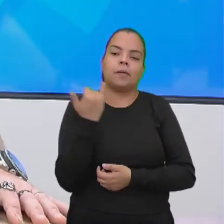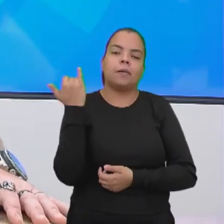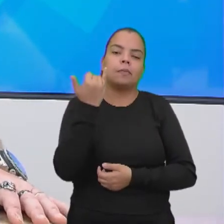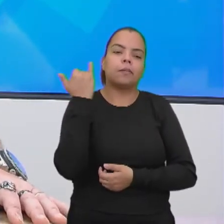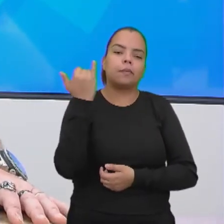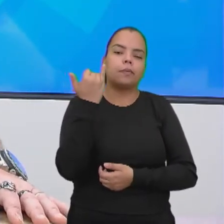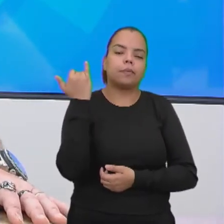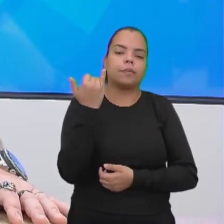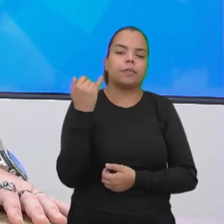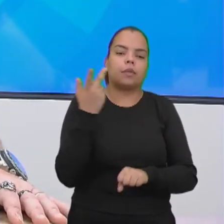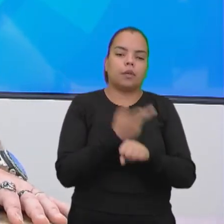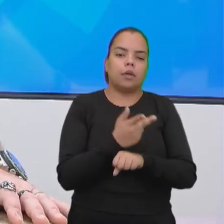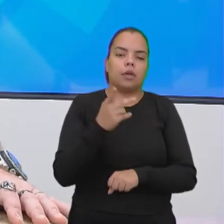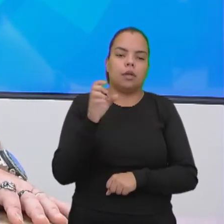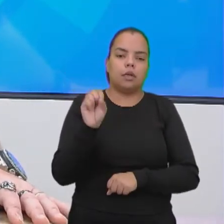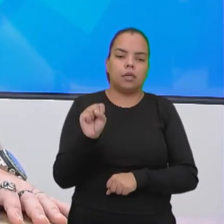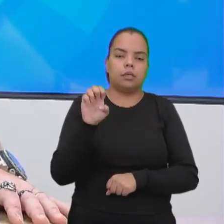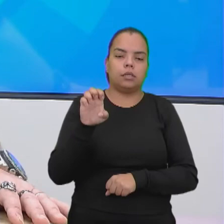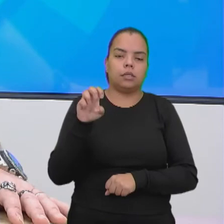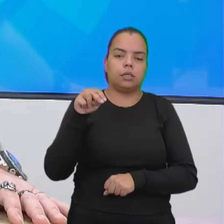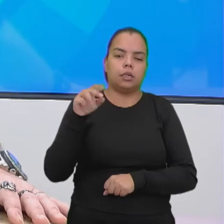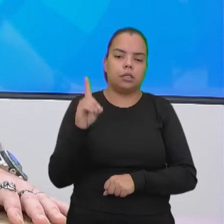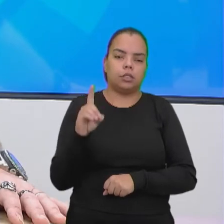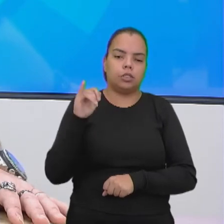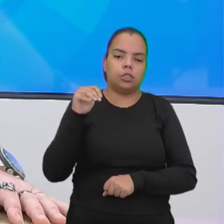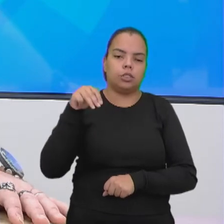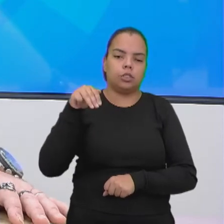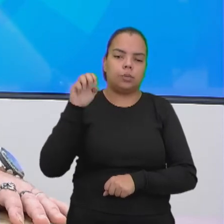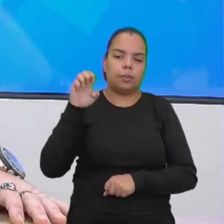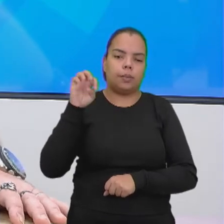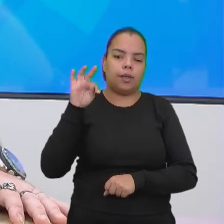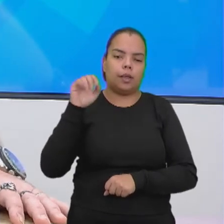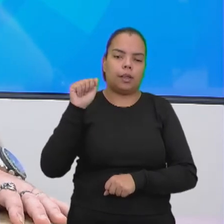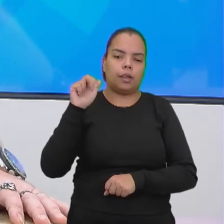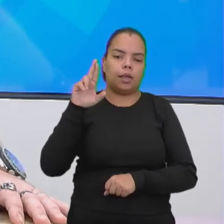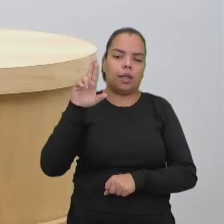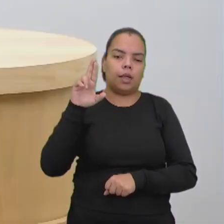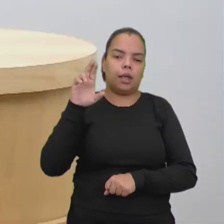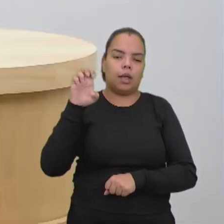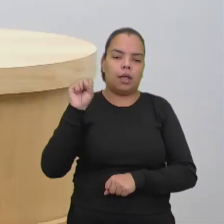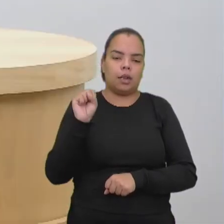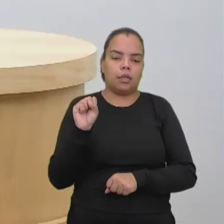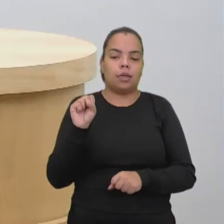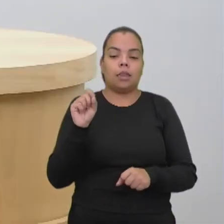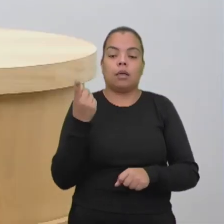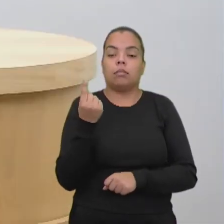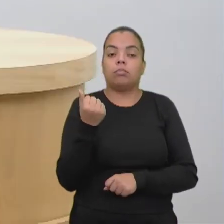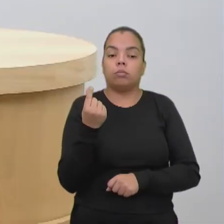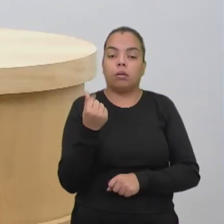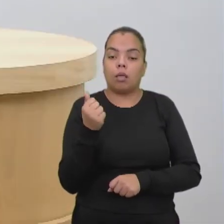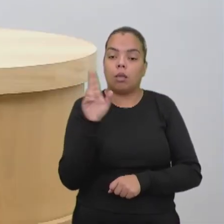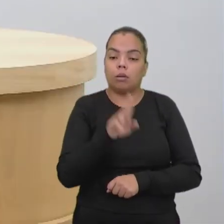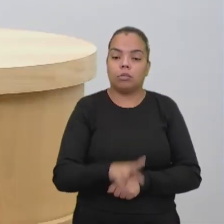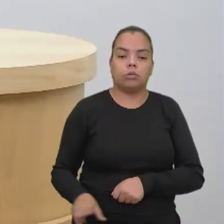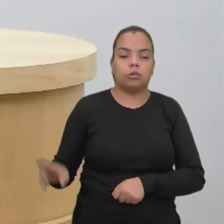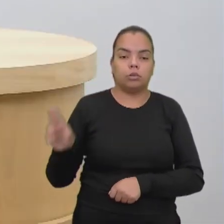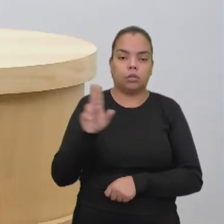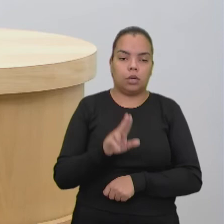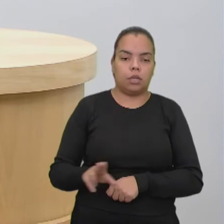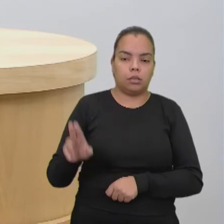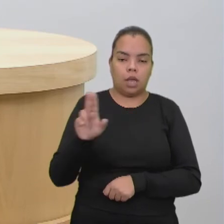sedimentares na questão de recursos minerais, que são recursos econômicos, utilizados aí